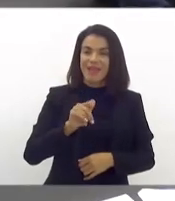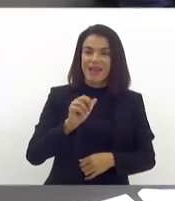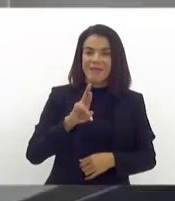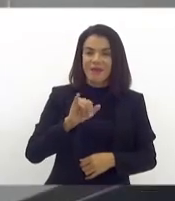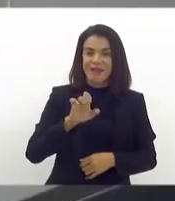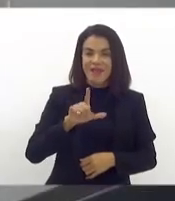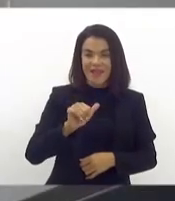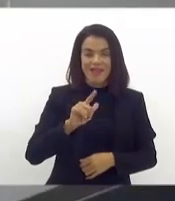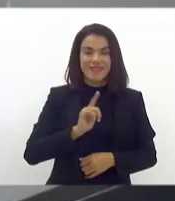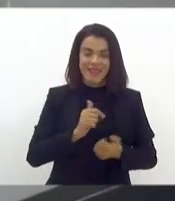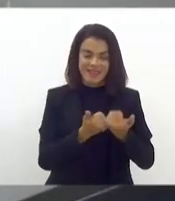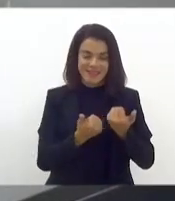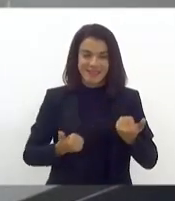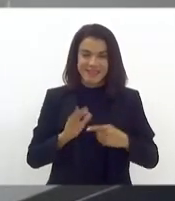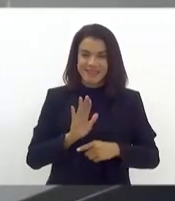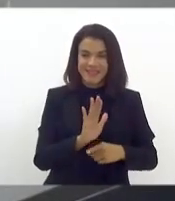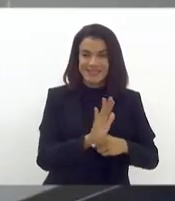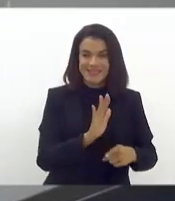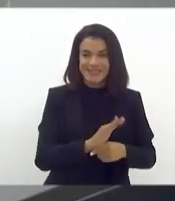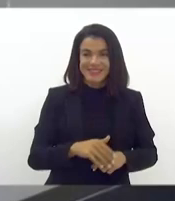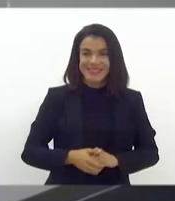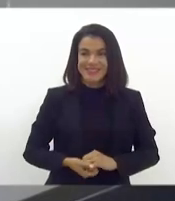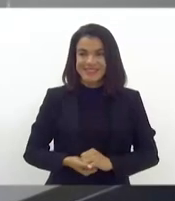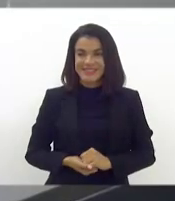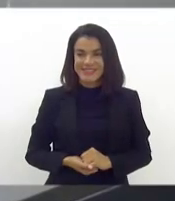Gabriela te assessora nisso. Também.